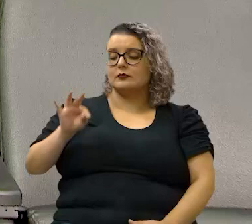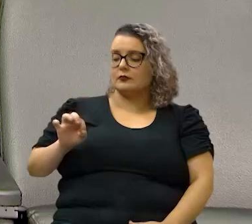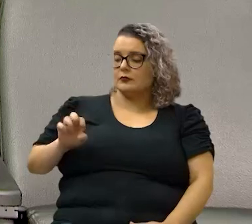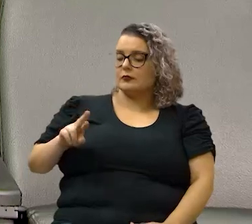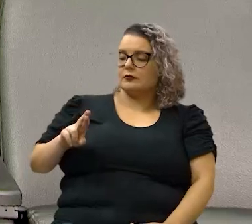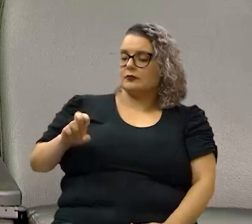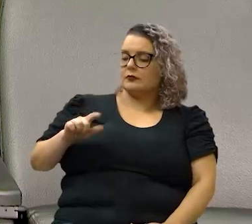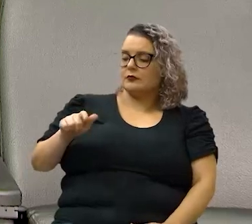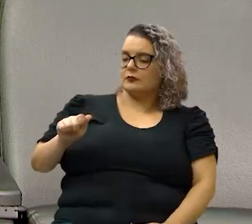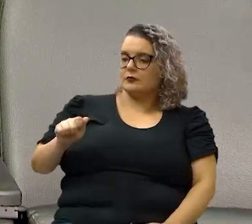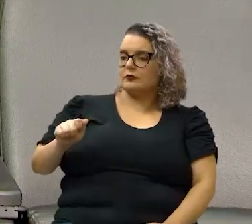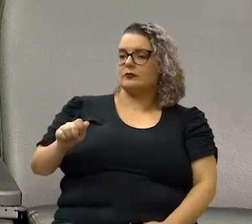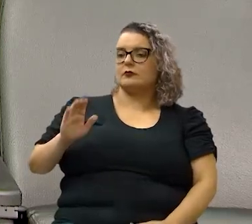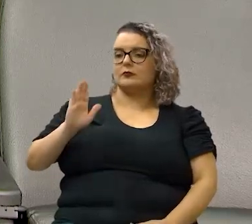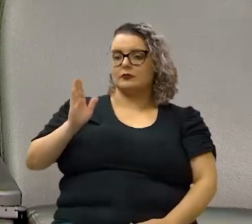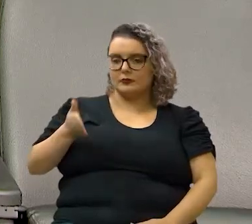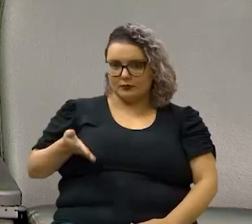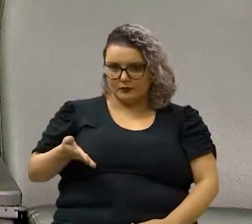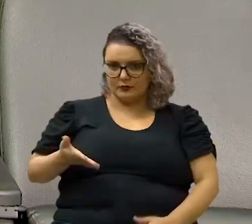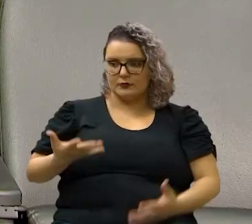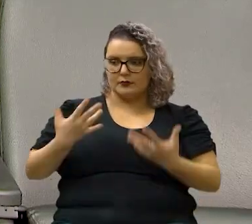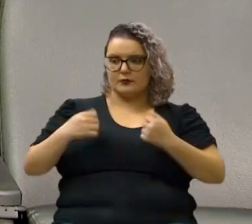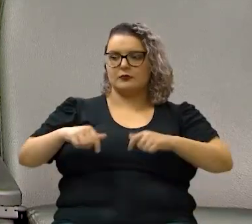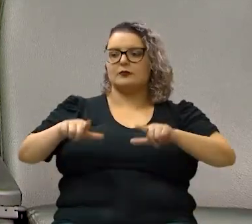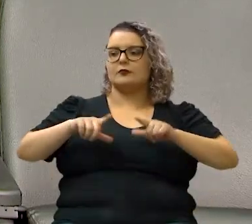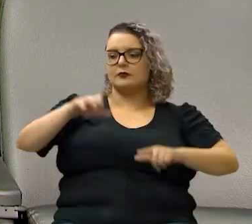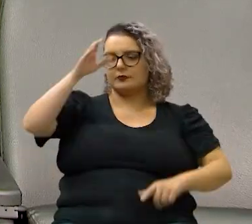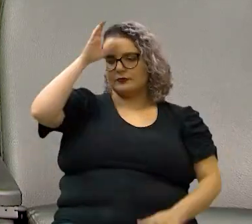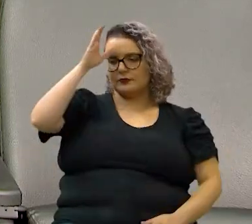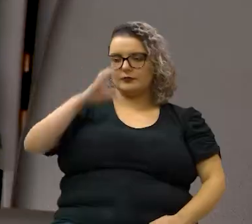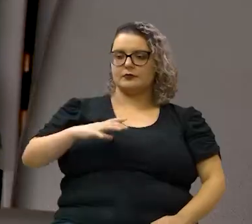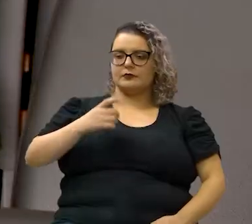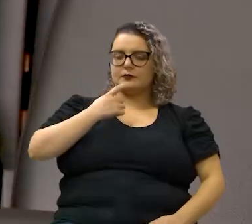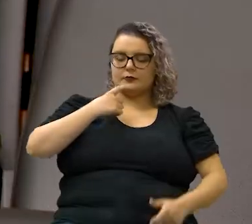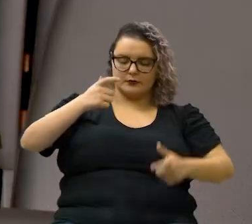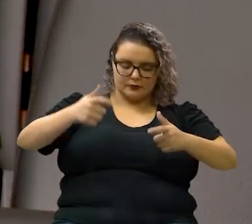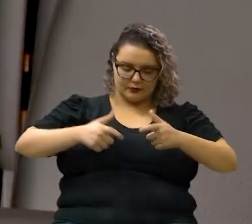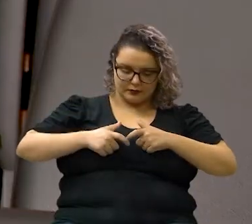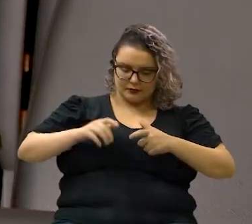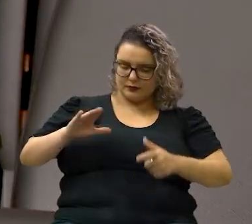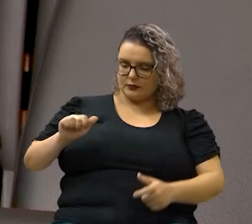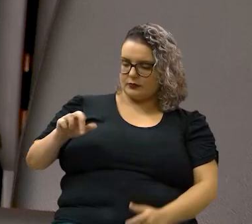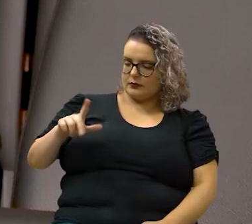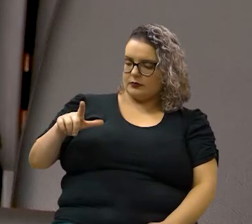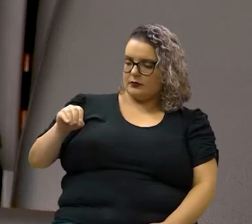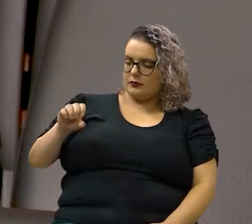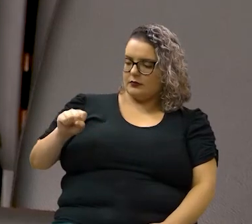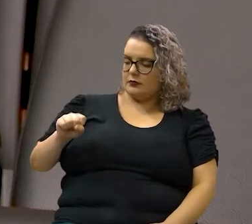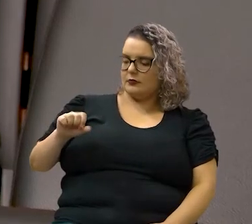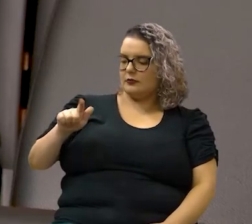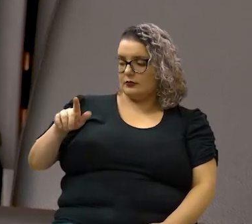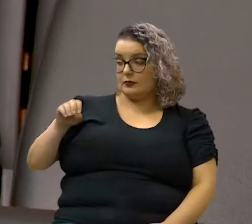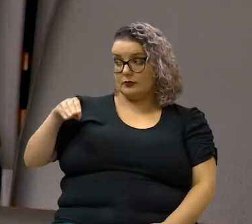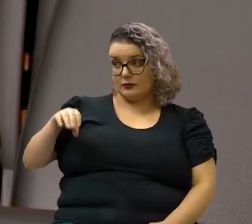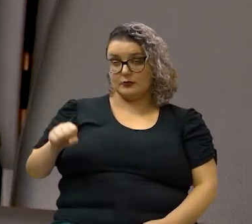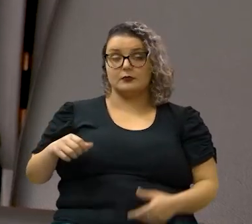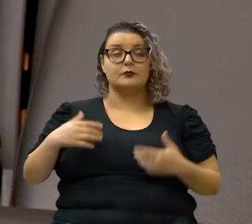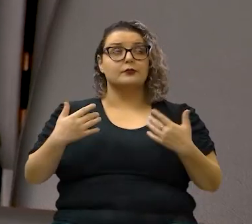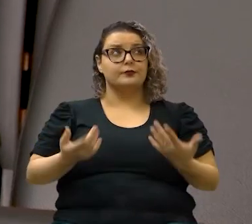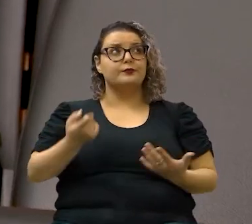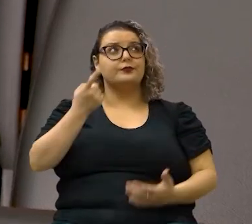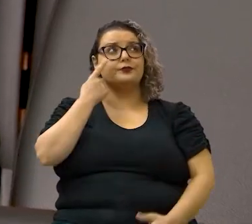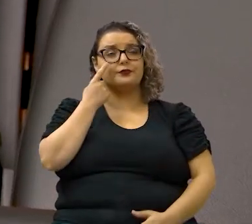já recebeu o título de cidadã campineira e também a medalha Carlos Gomes. Olha, a Tereza Aguiar é uma